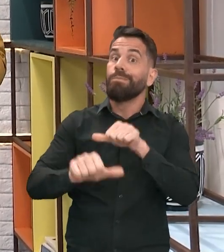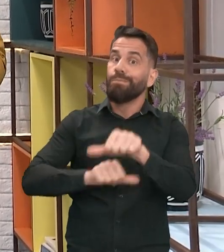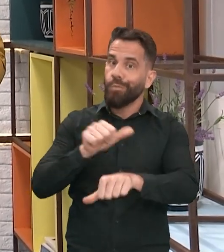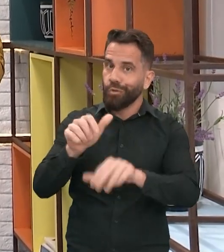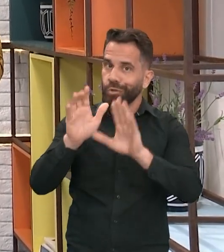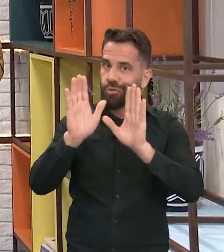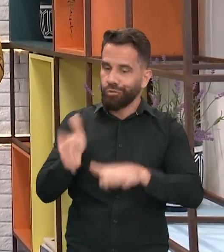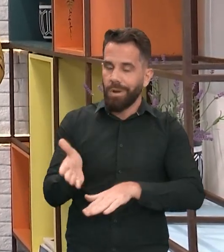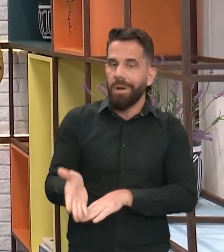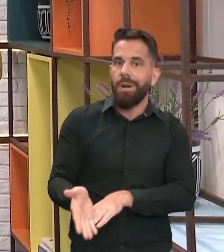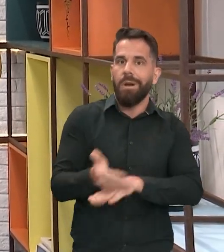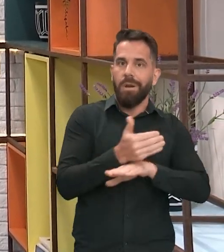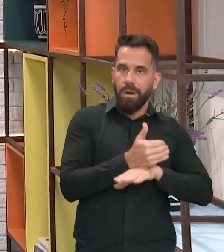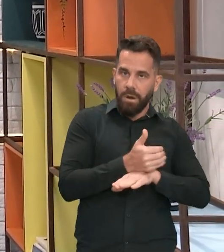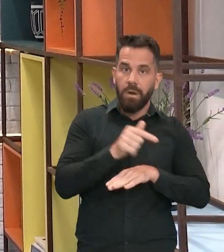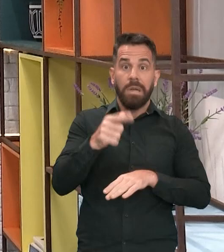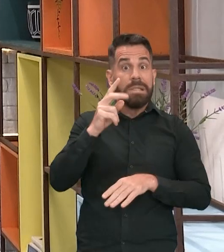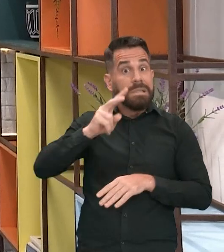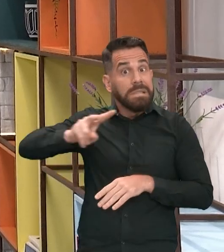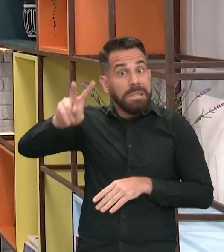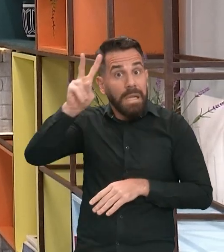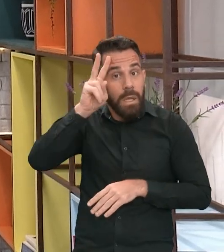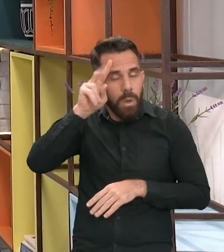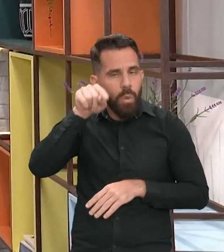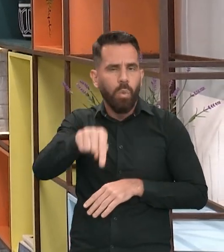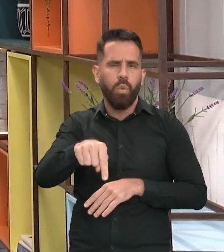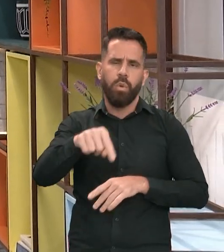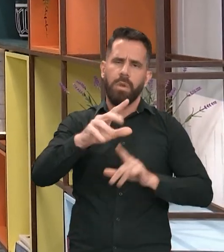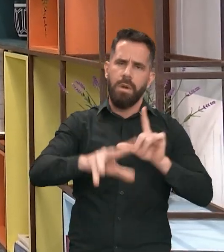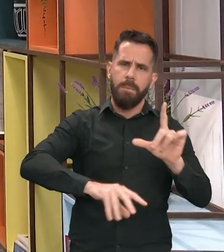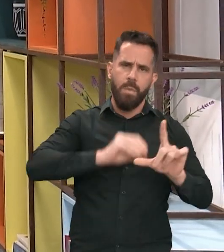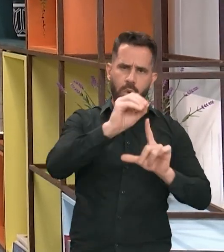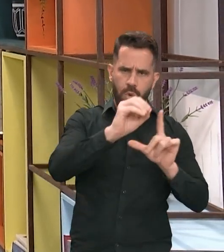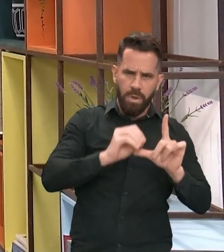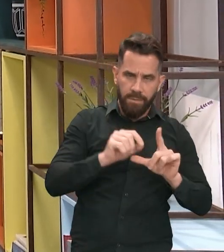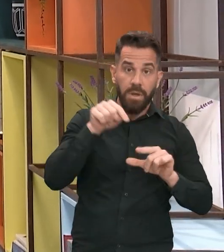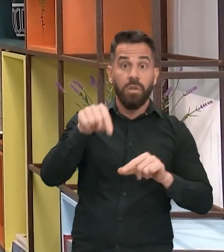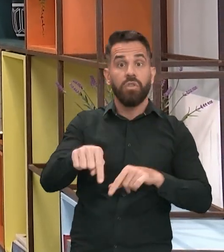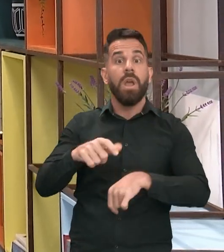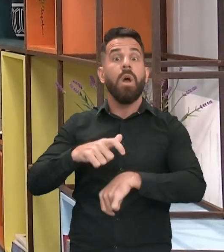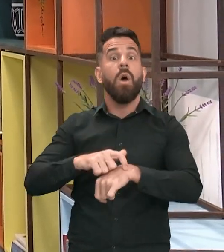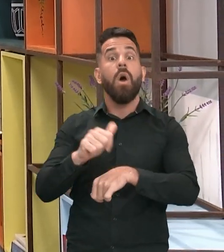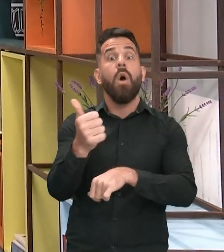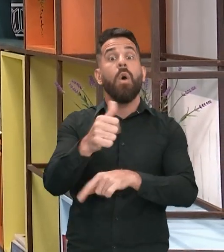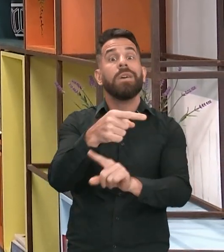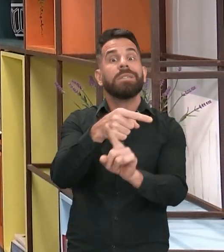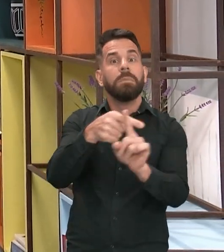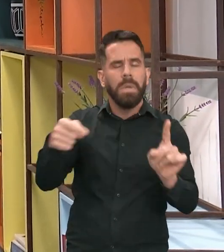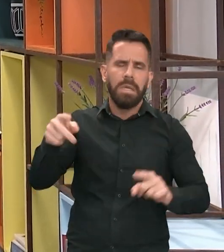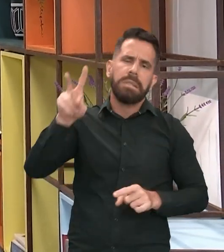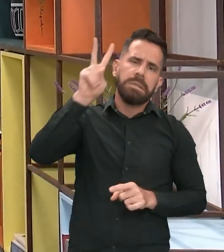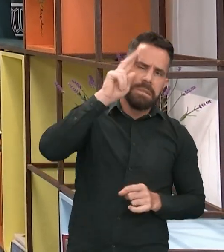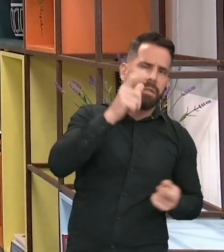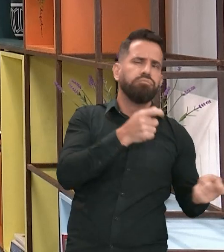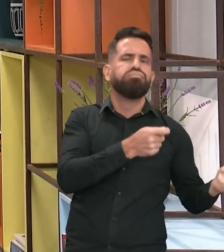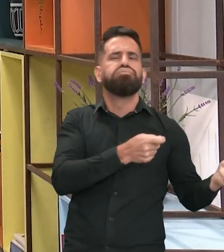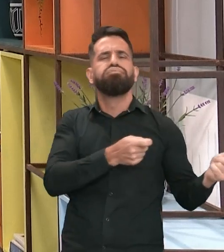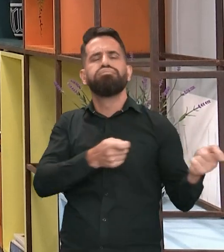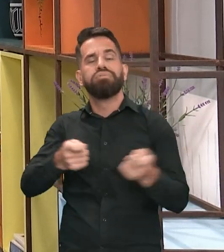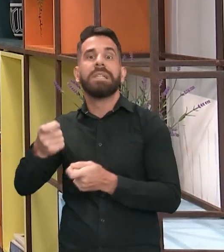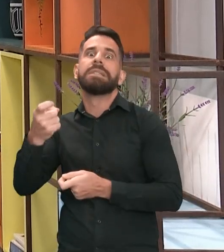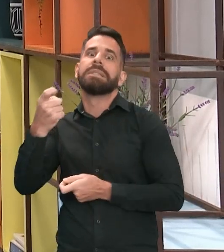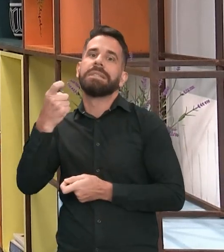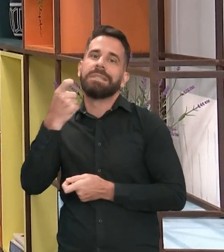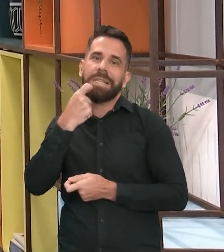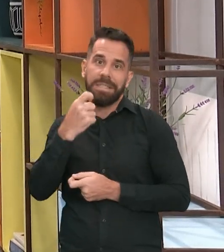de segunda-feira, o nosso encontro no Mundo UFG será a partir das 11h30 da manhã, de segunda a sexta, tá bom? Muito obrigado por